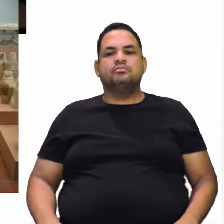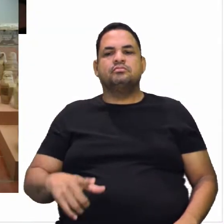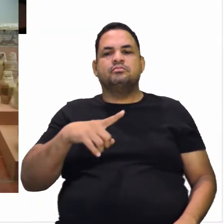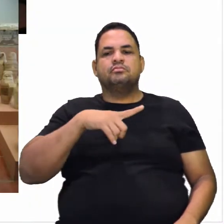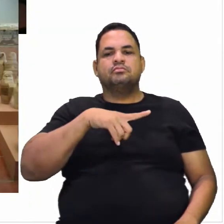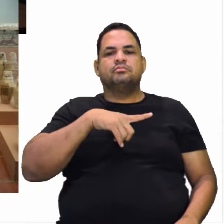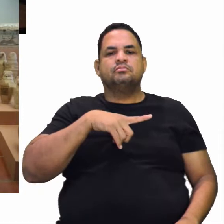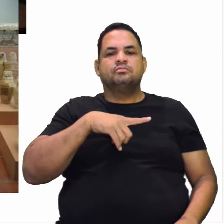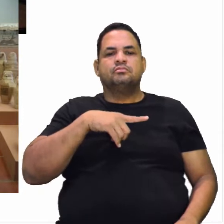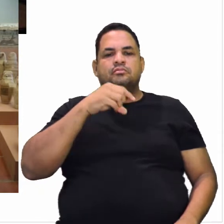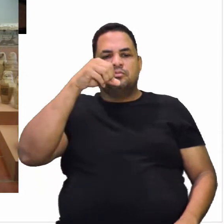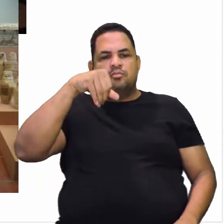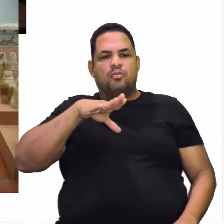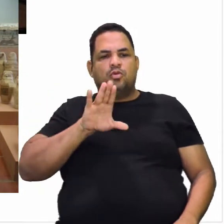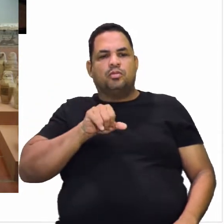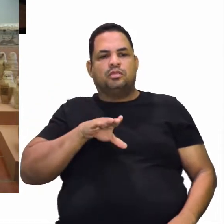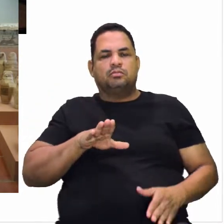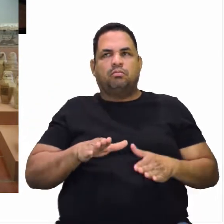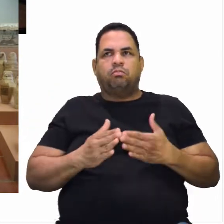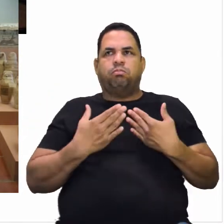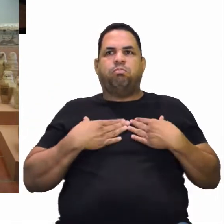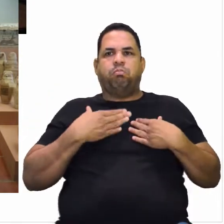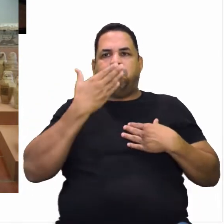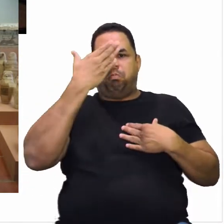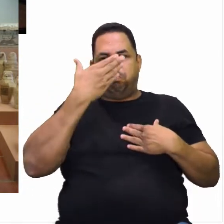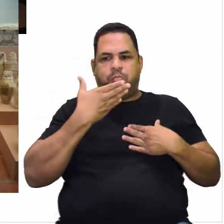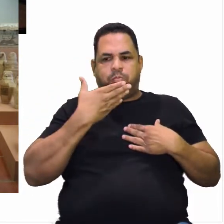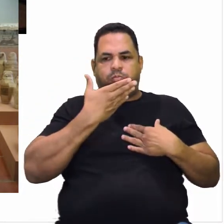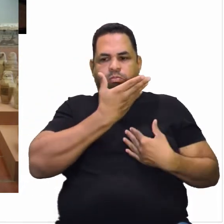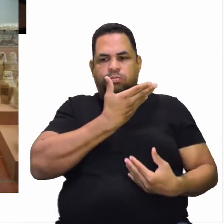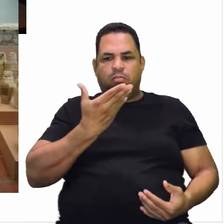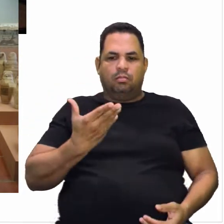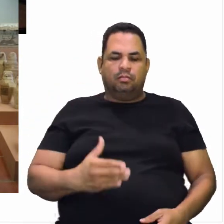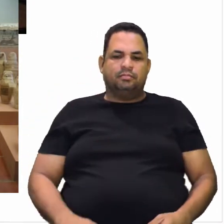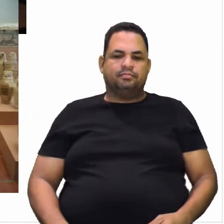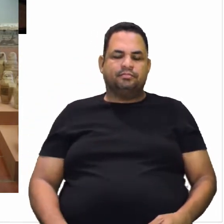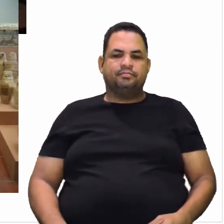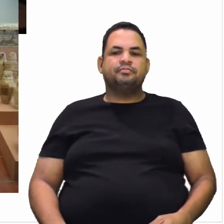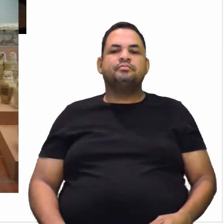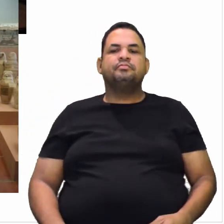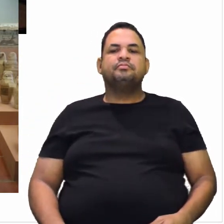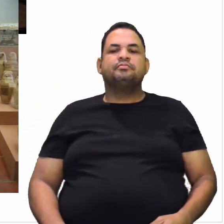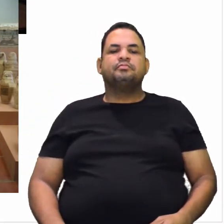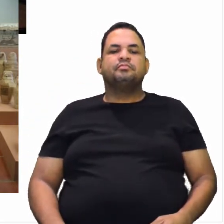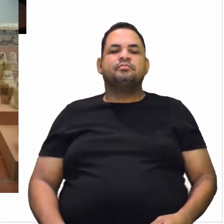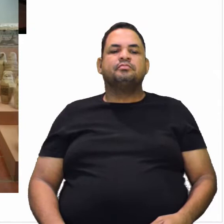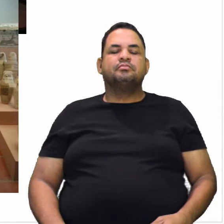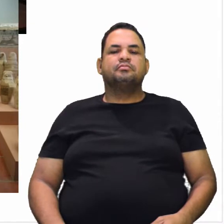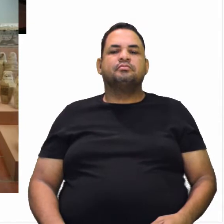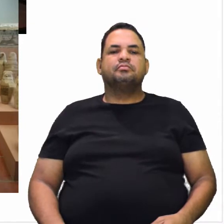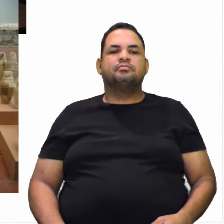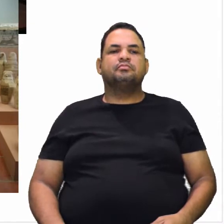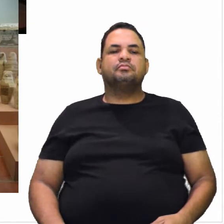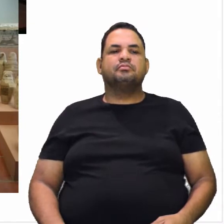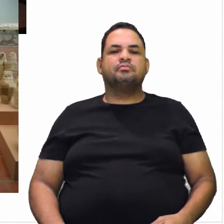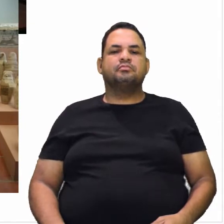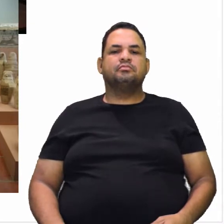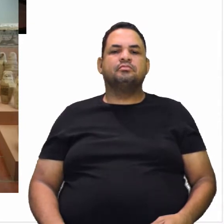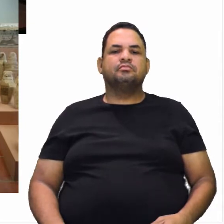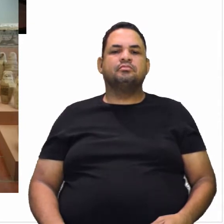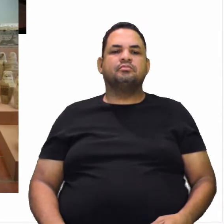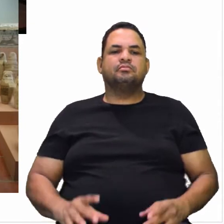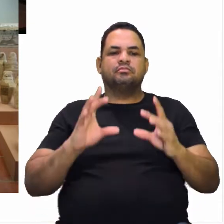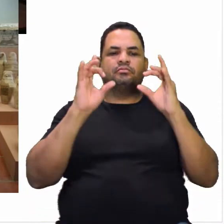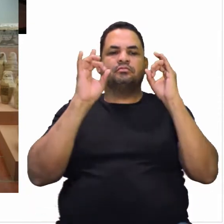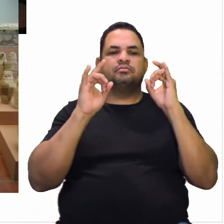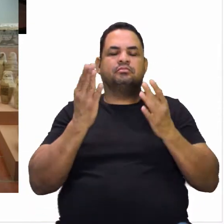as múmias egípcias aí, ó, para vocês aí desse acervo particular. Detalhe para vocês,